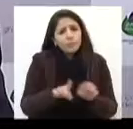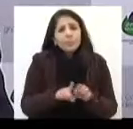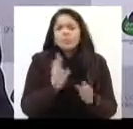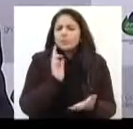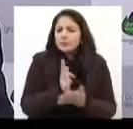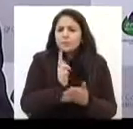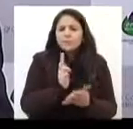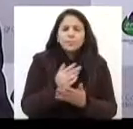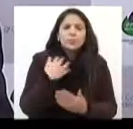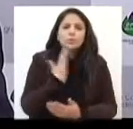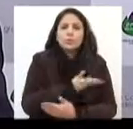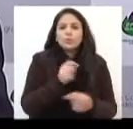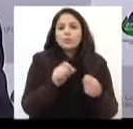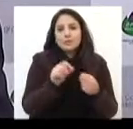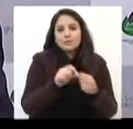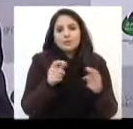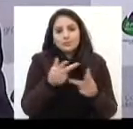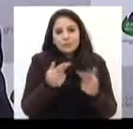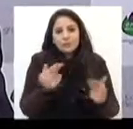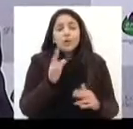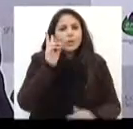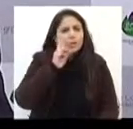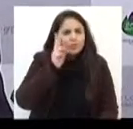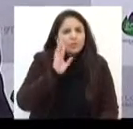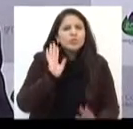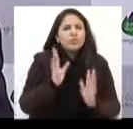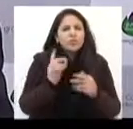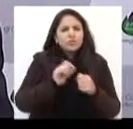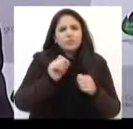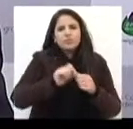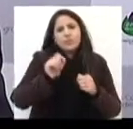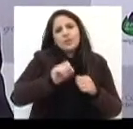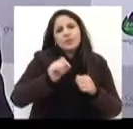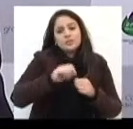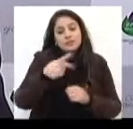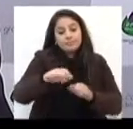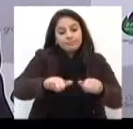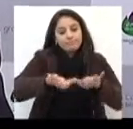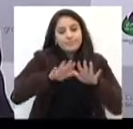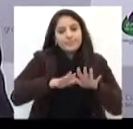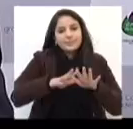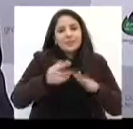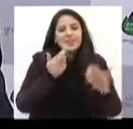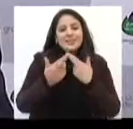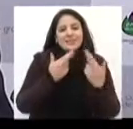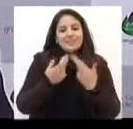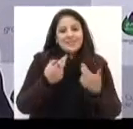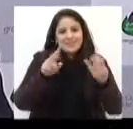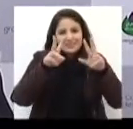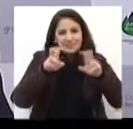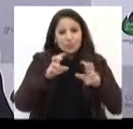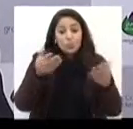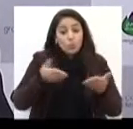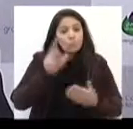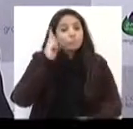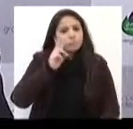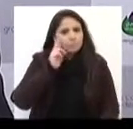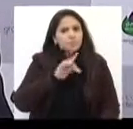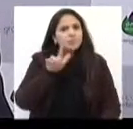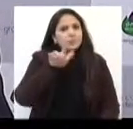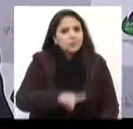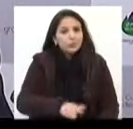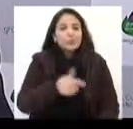também todos os anos a gente faz isso, Eu lembro que eu já fiz um grande expediente também nesse sentido aqui. Hoje, de novo, eu lembrei,